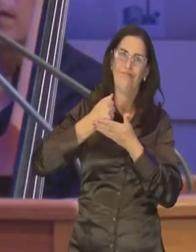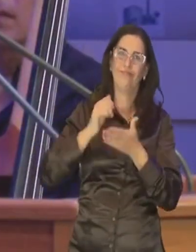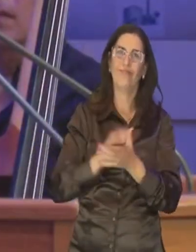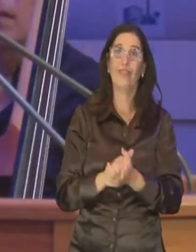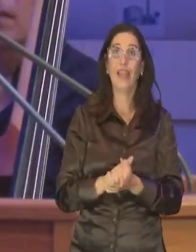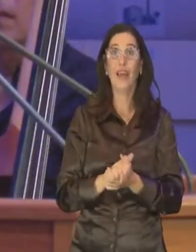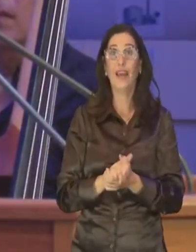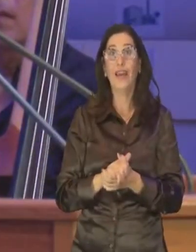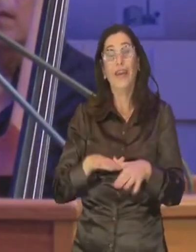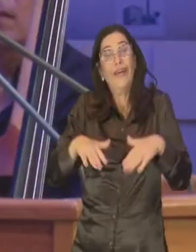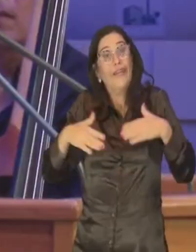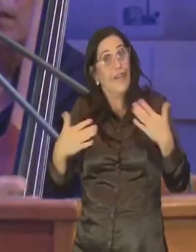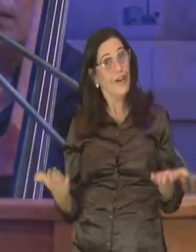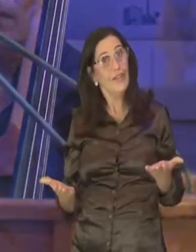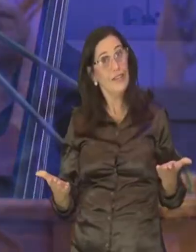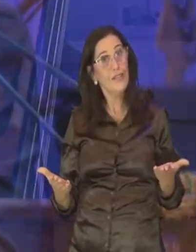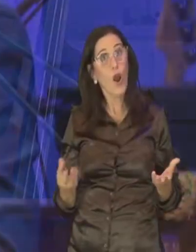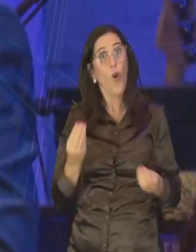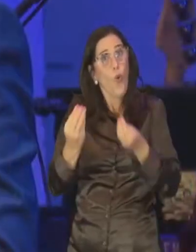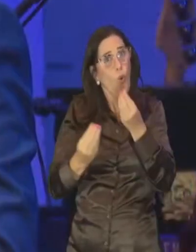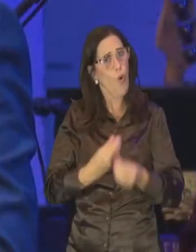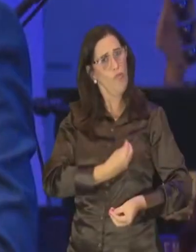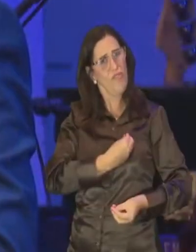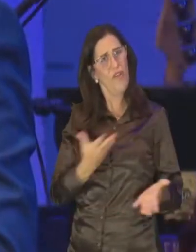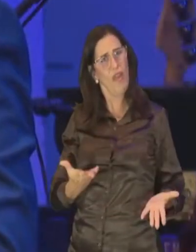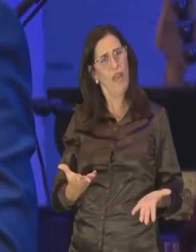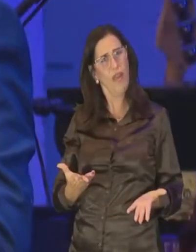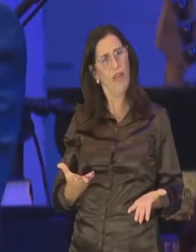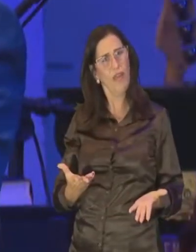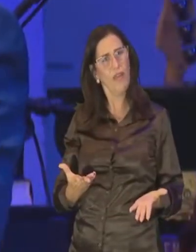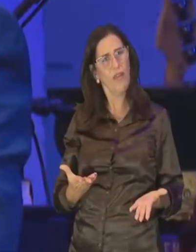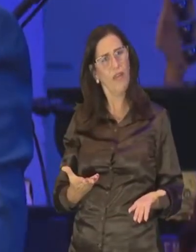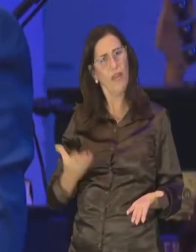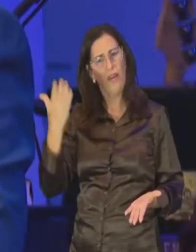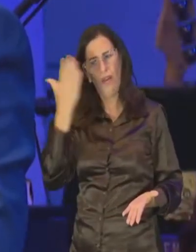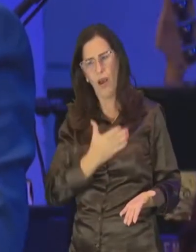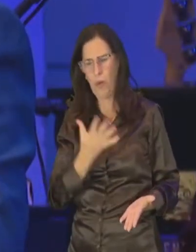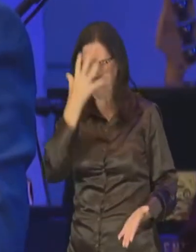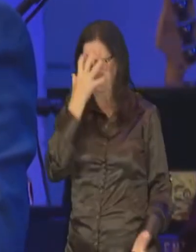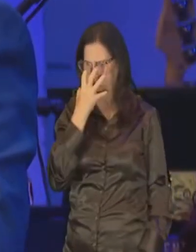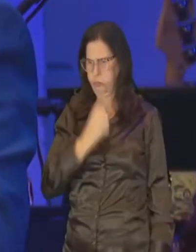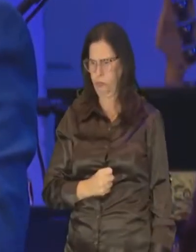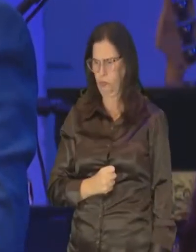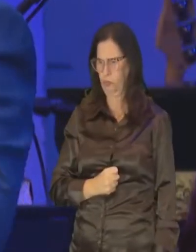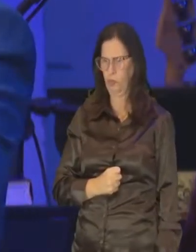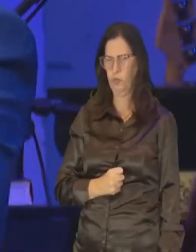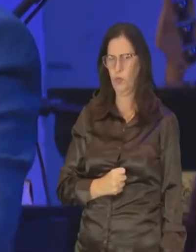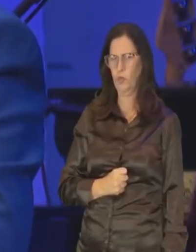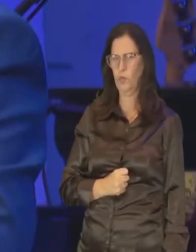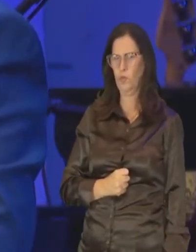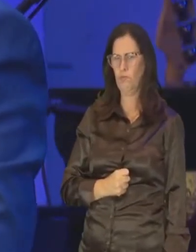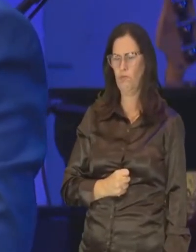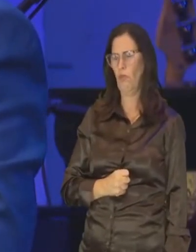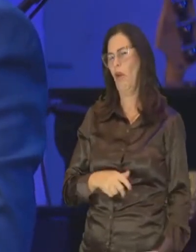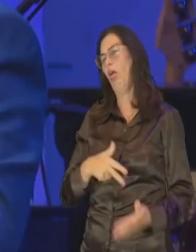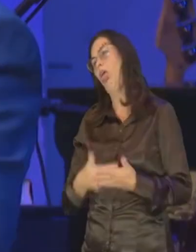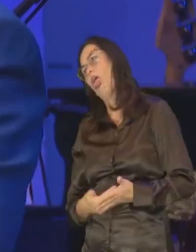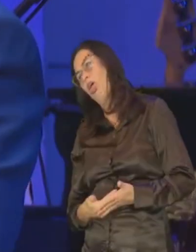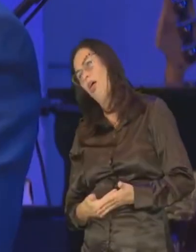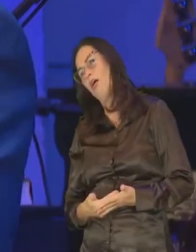Se é assim, então, como viveremos? Viveremos de cara amarrada, viveremos